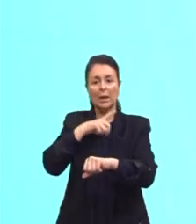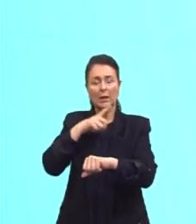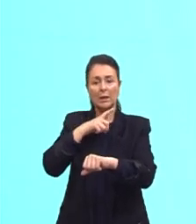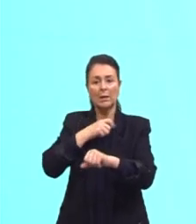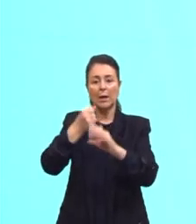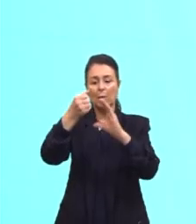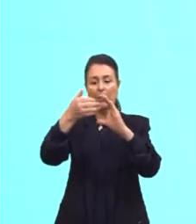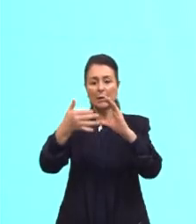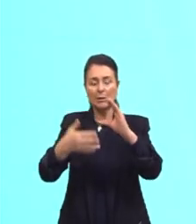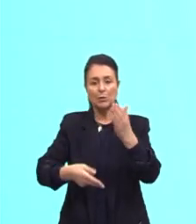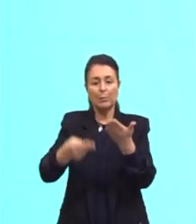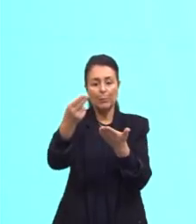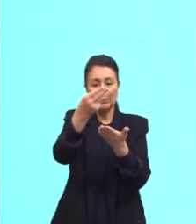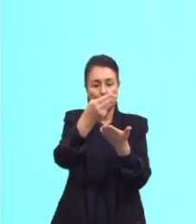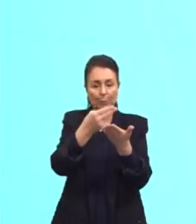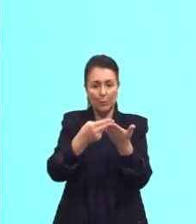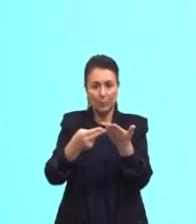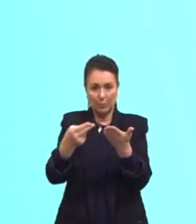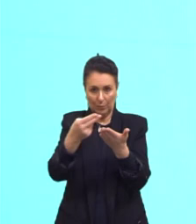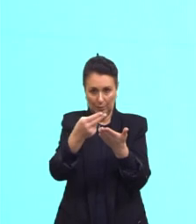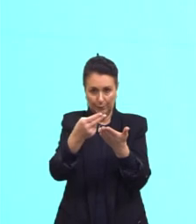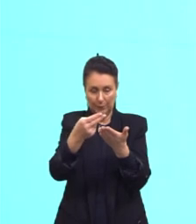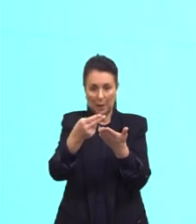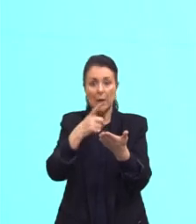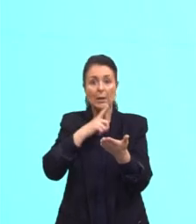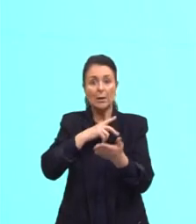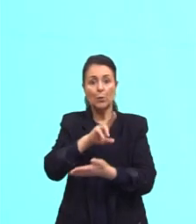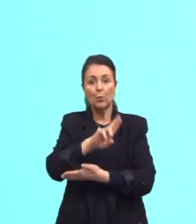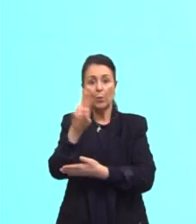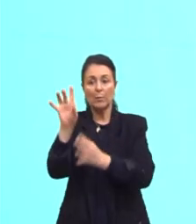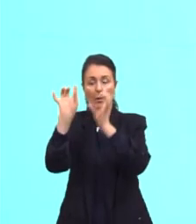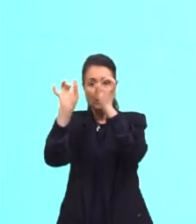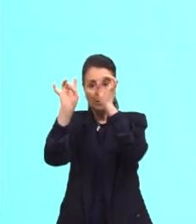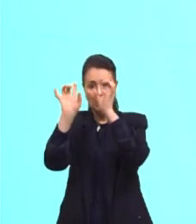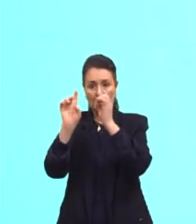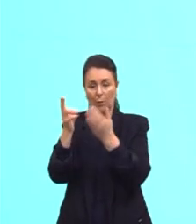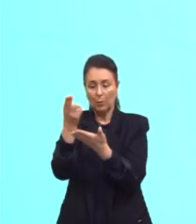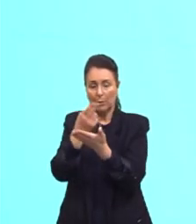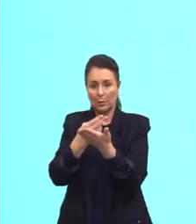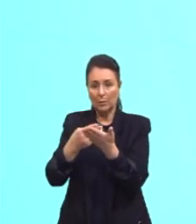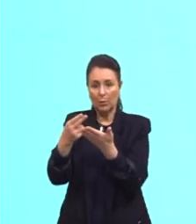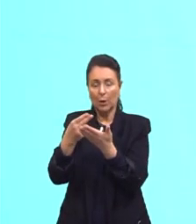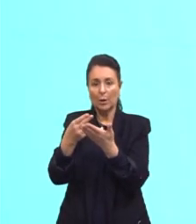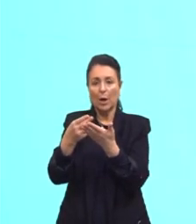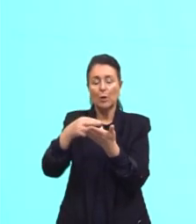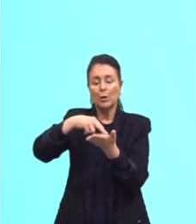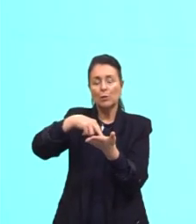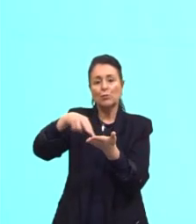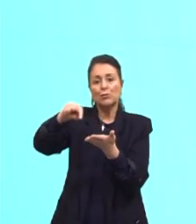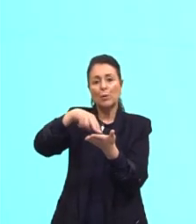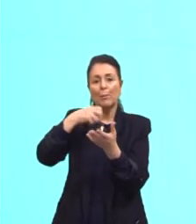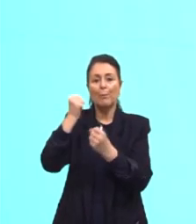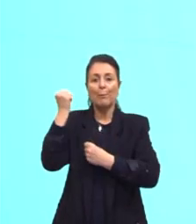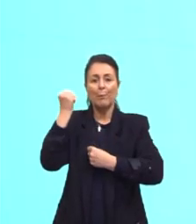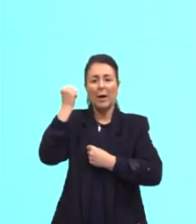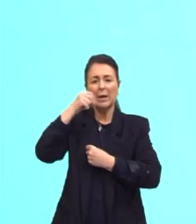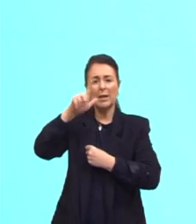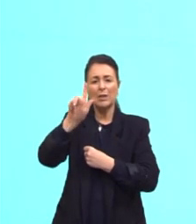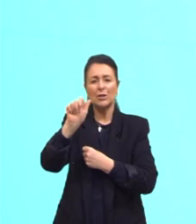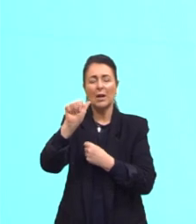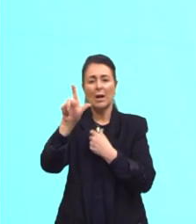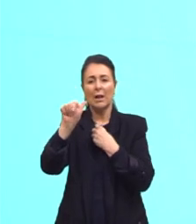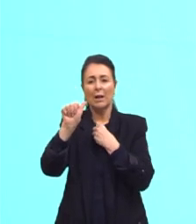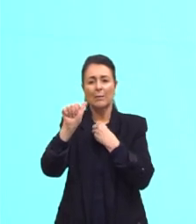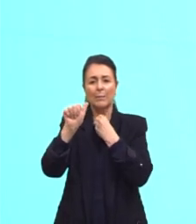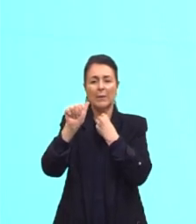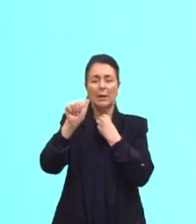de ter pintado foi dado Até ele um nome de pintor de baile de gala quando ele não se enquadrava ali